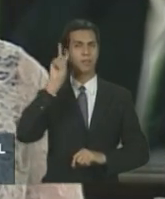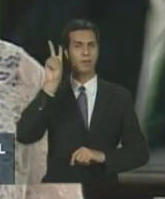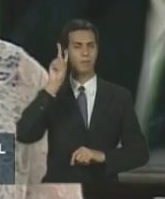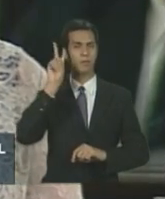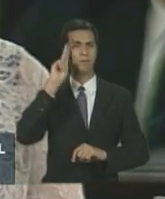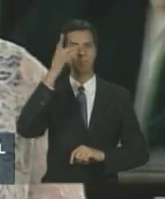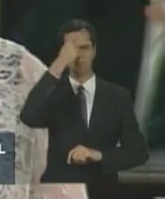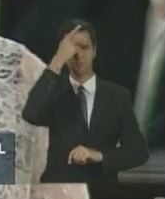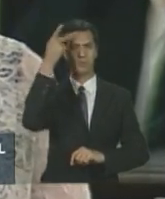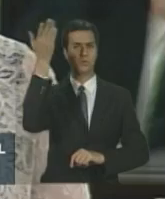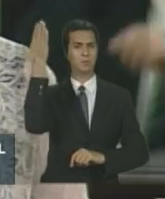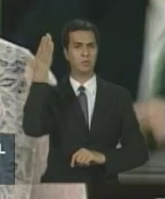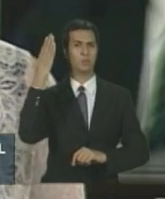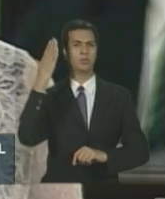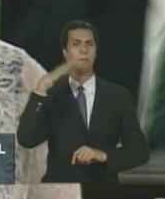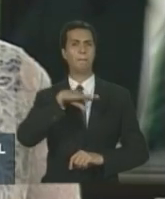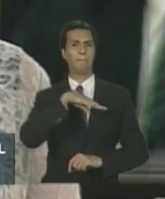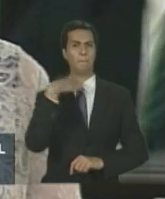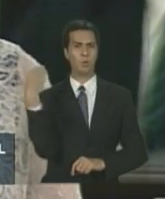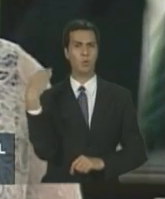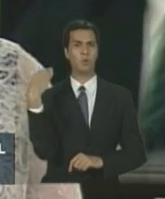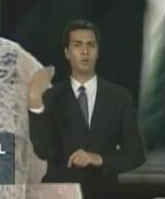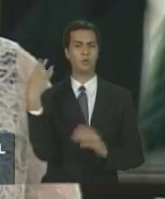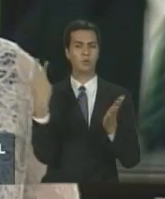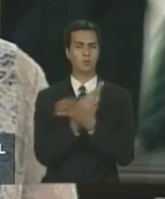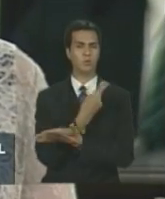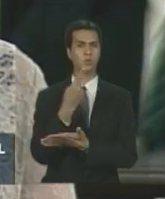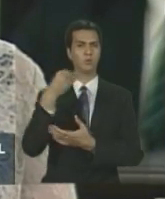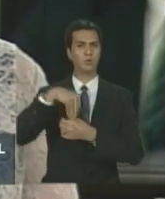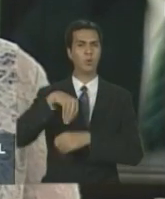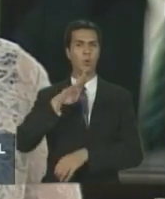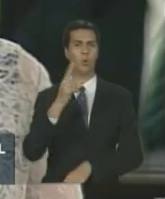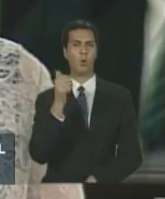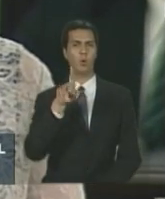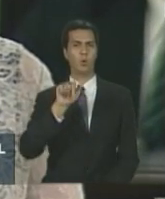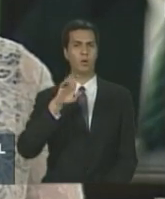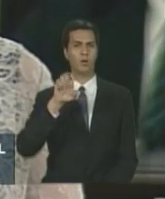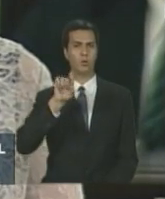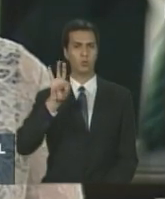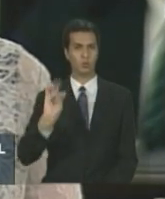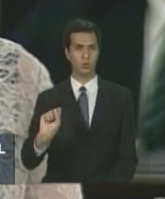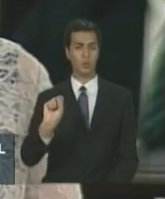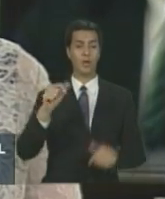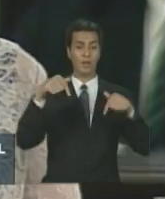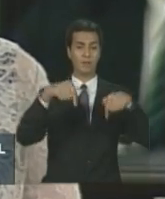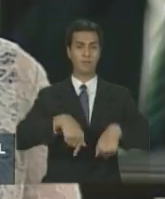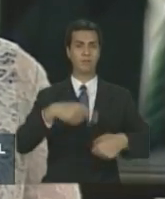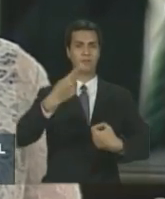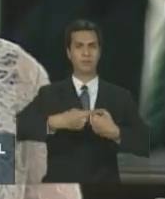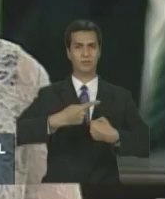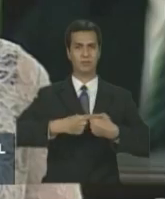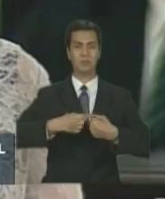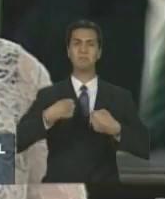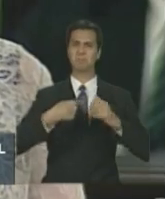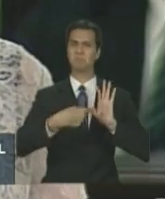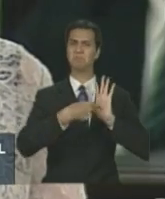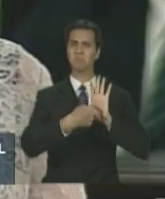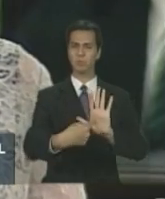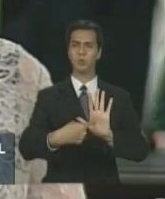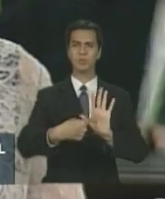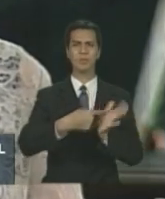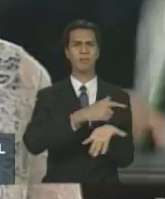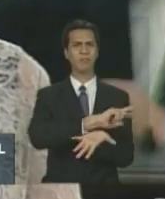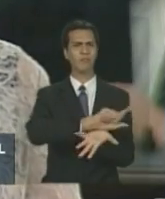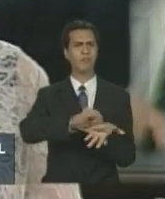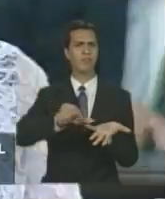vítimas do Holocausto em uma cidade que é expressão viva da diversidade